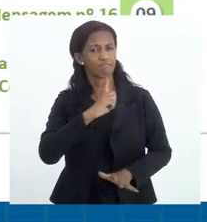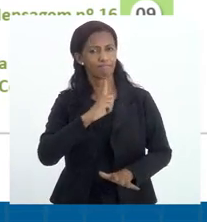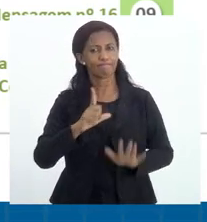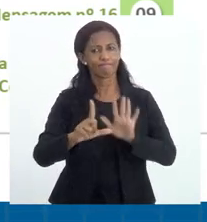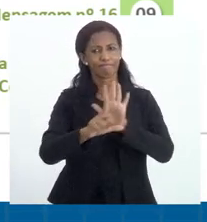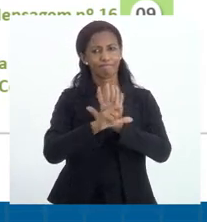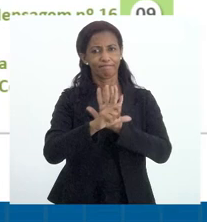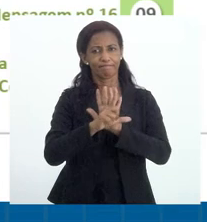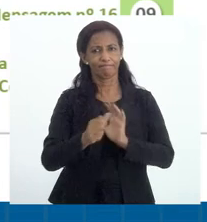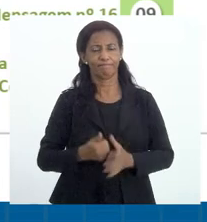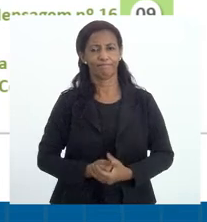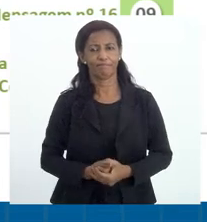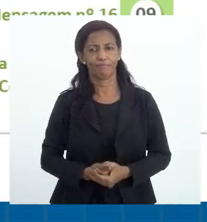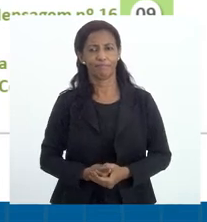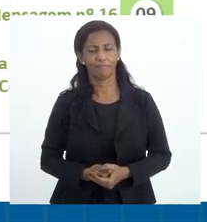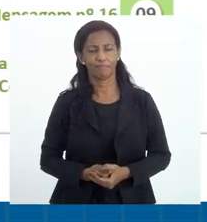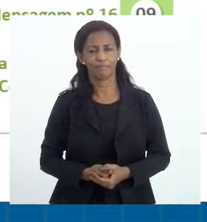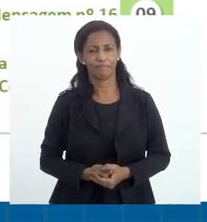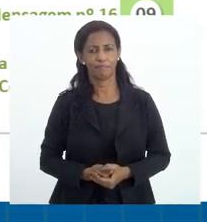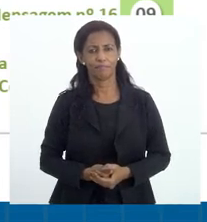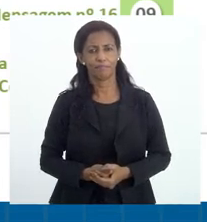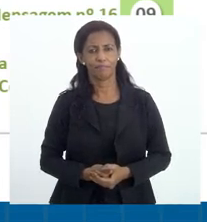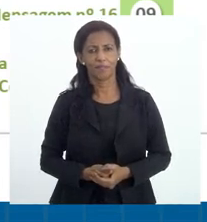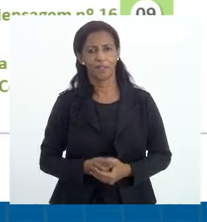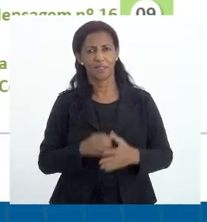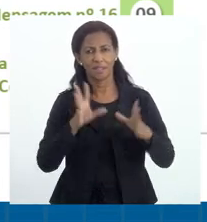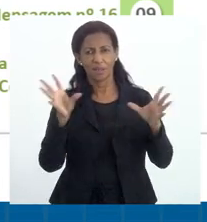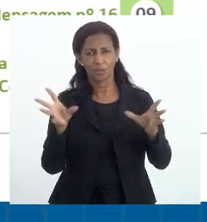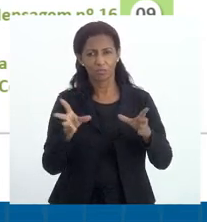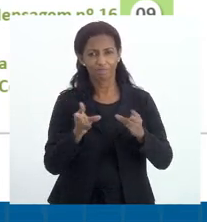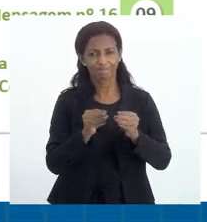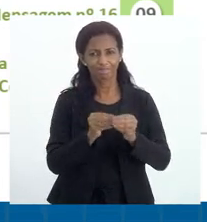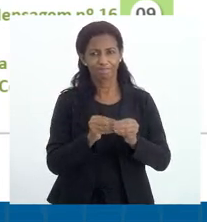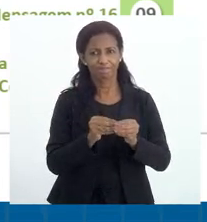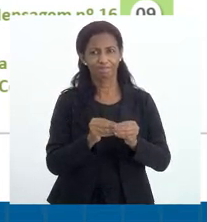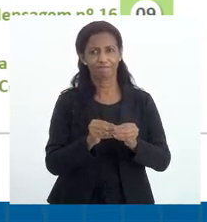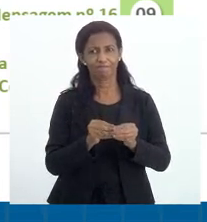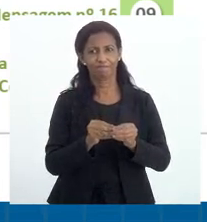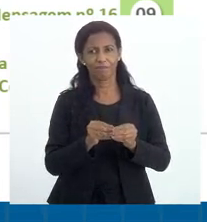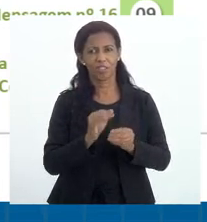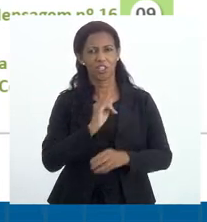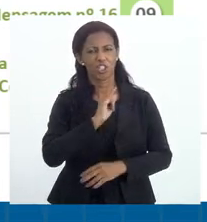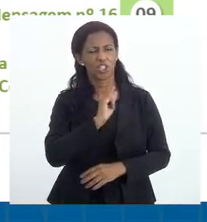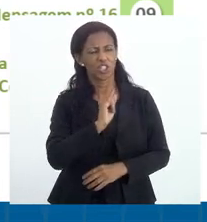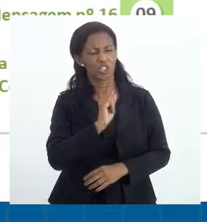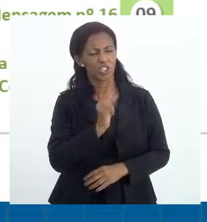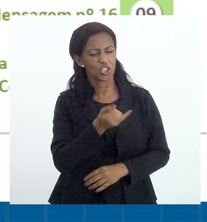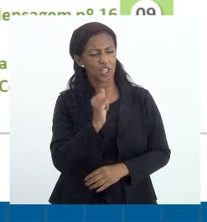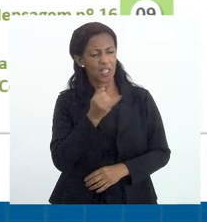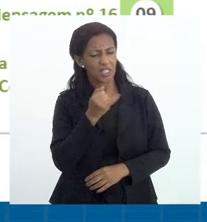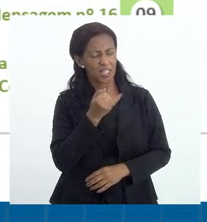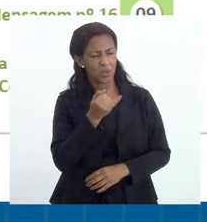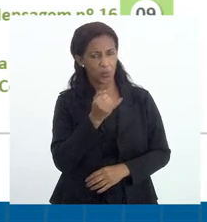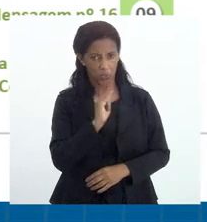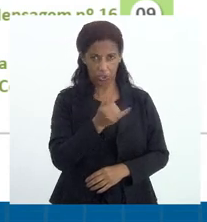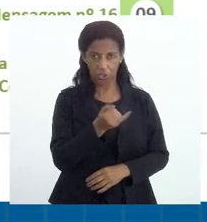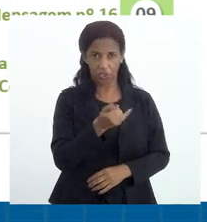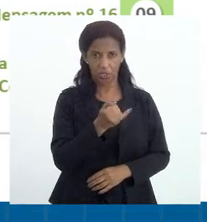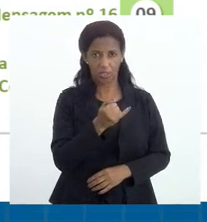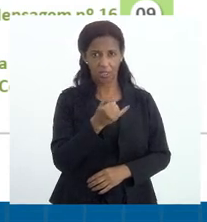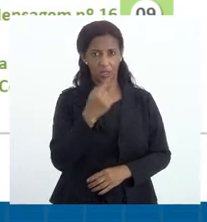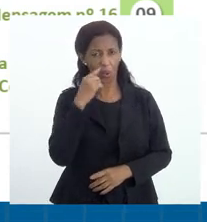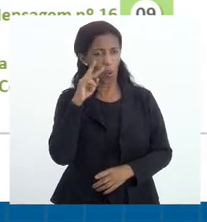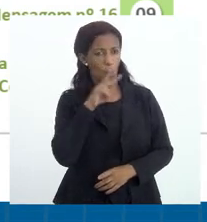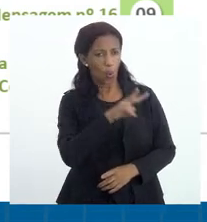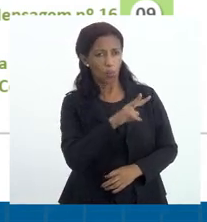lei sendo definida em janeiro, foi final de dezembro, início de janeiro. Observem